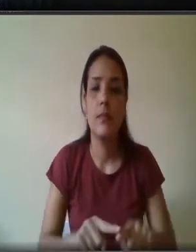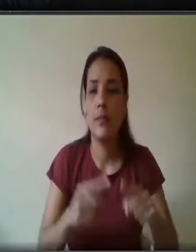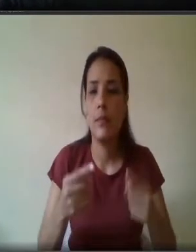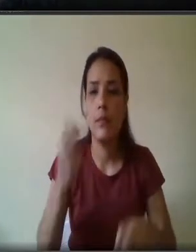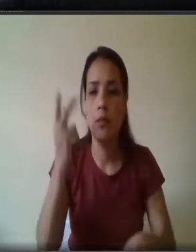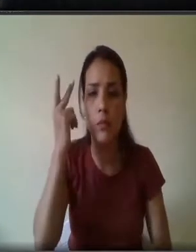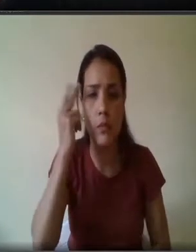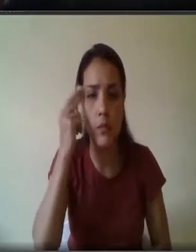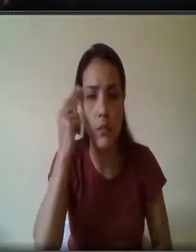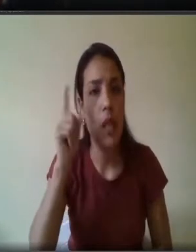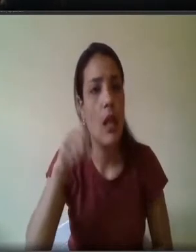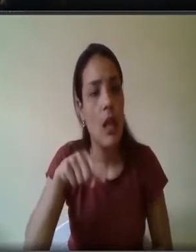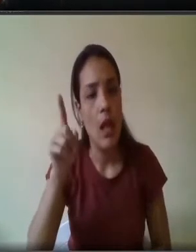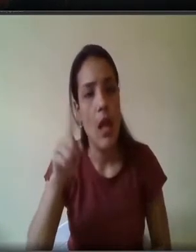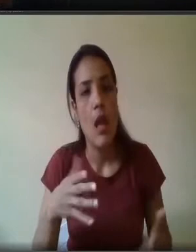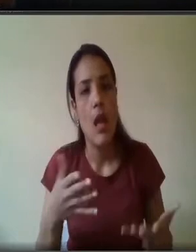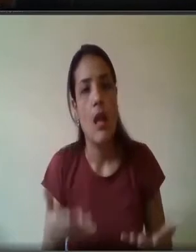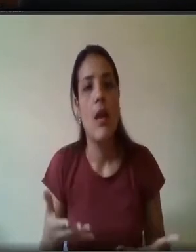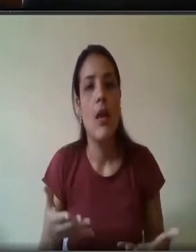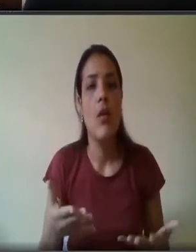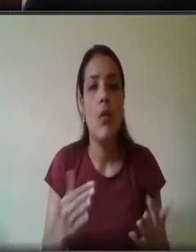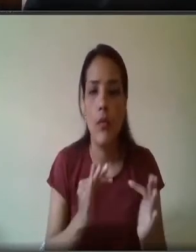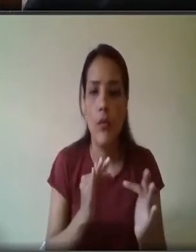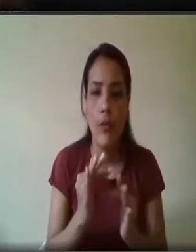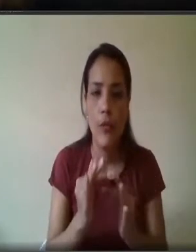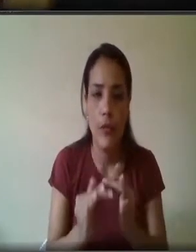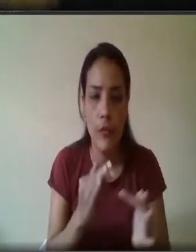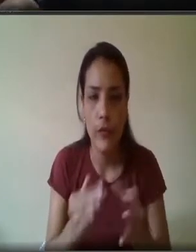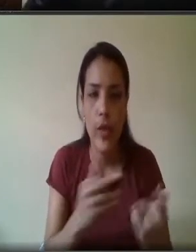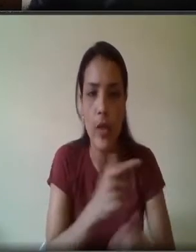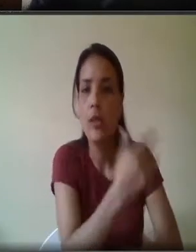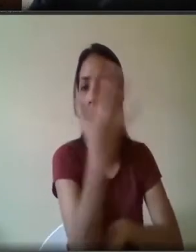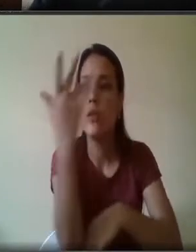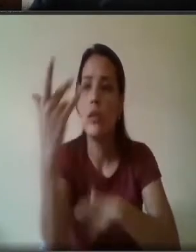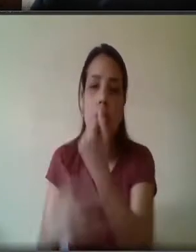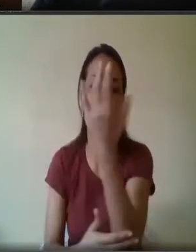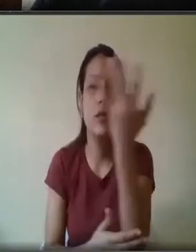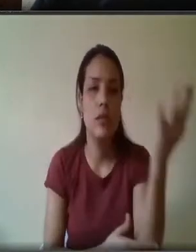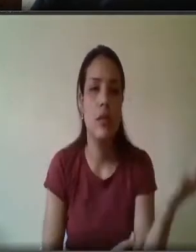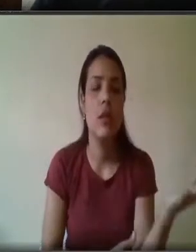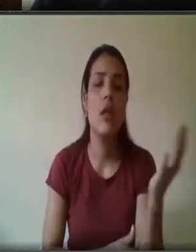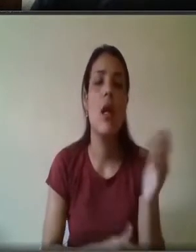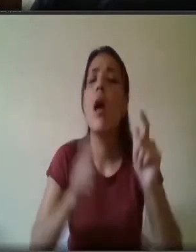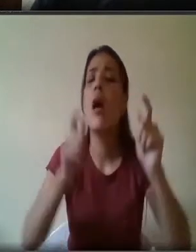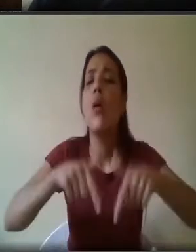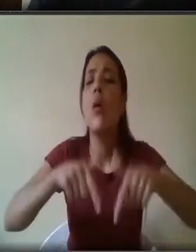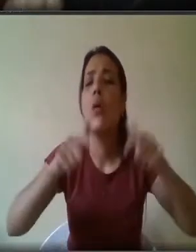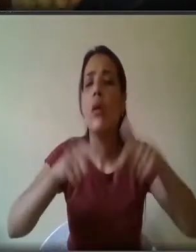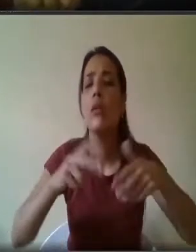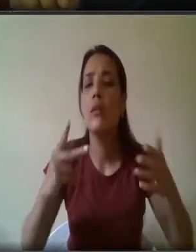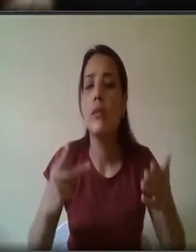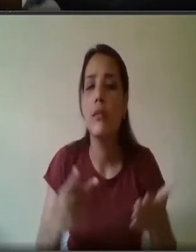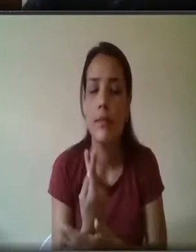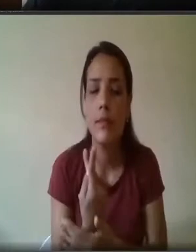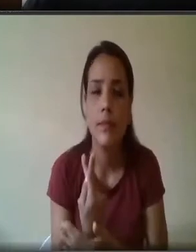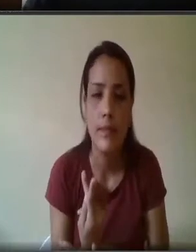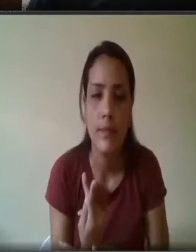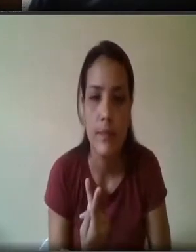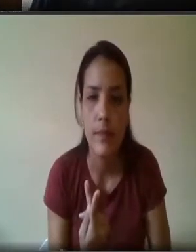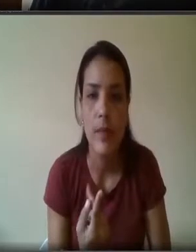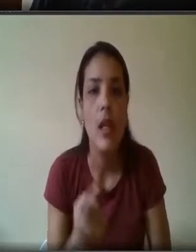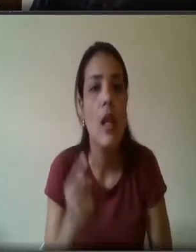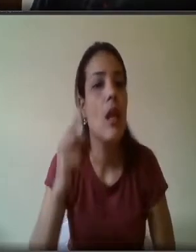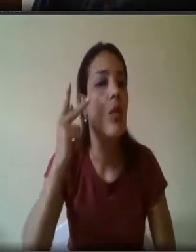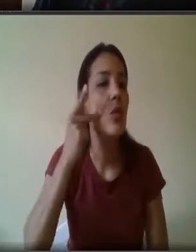intemperismo físico. E esse a gente tem que entender, porque o lugar que mais acontece no Brasil é no